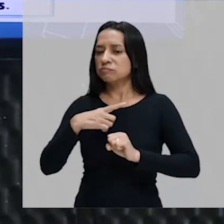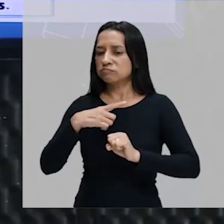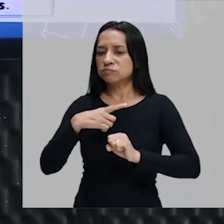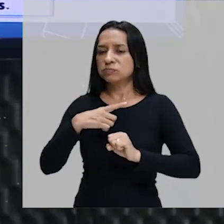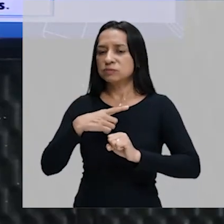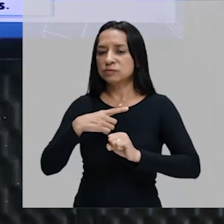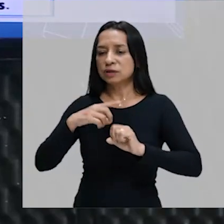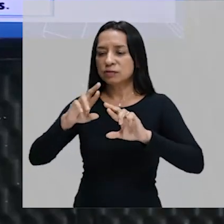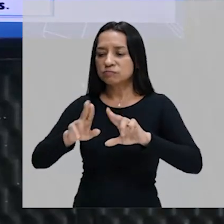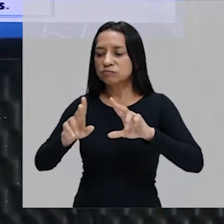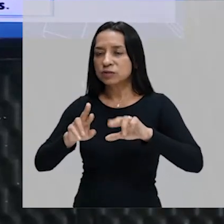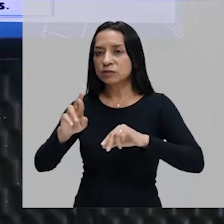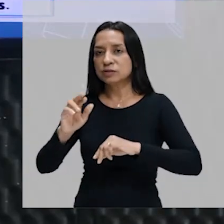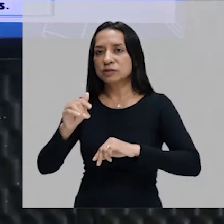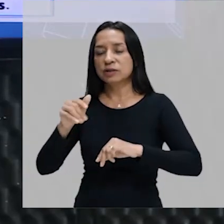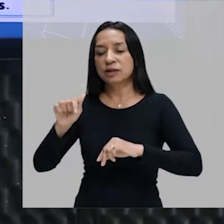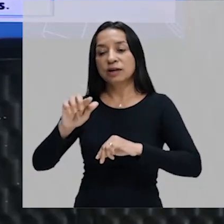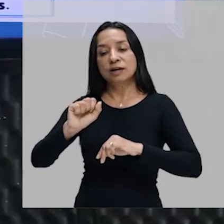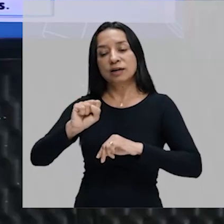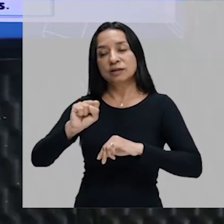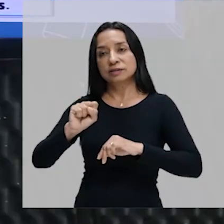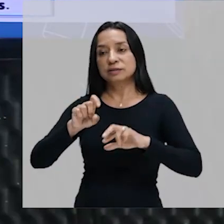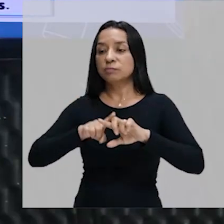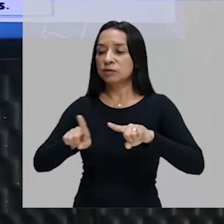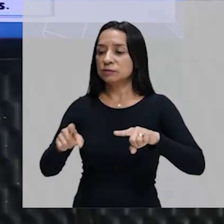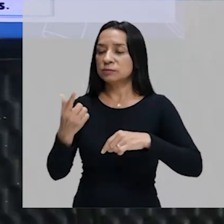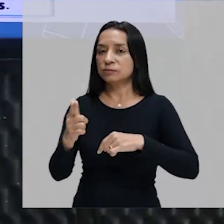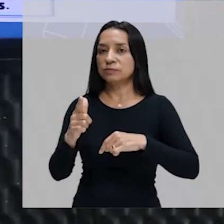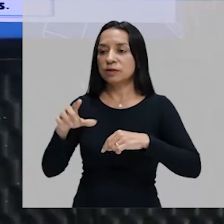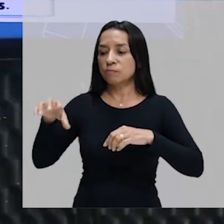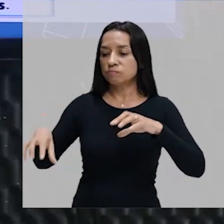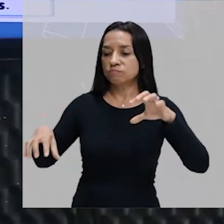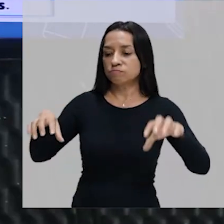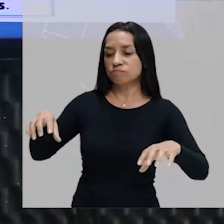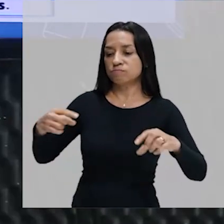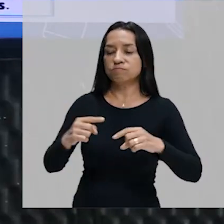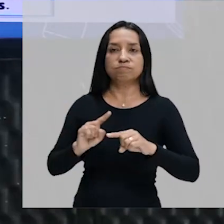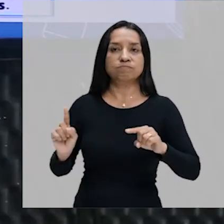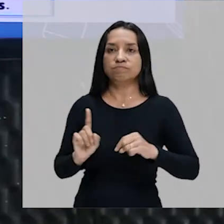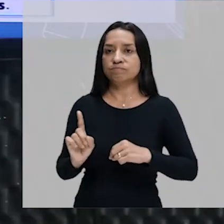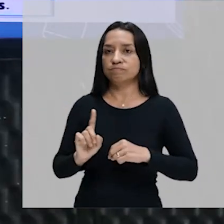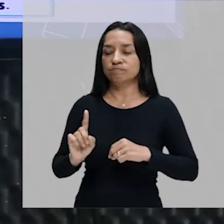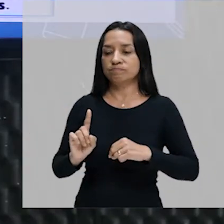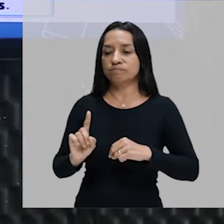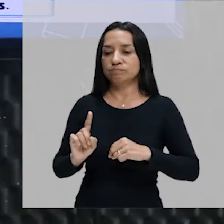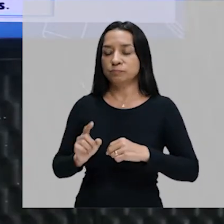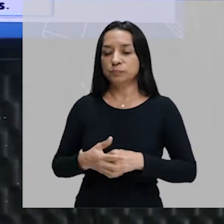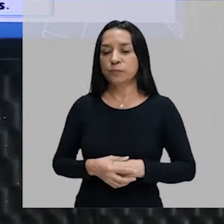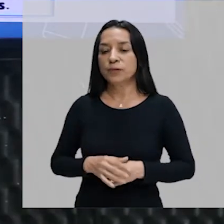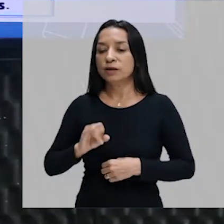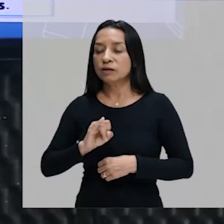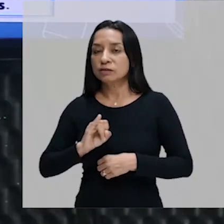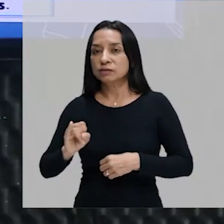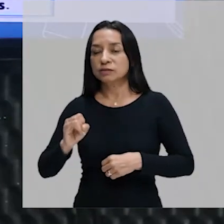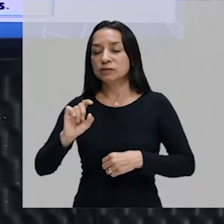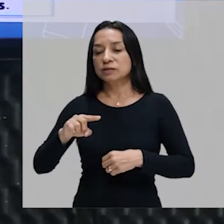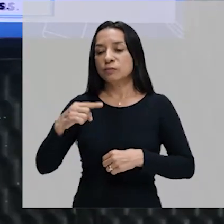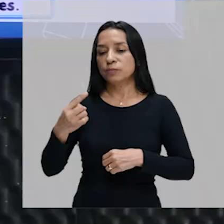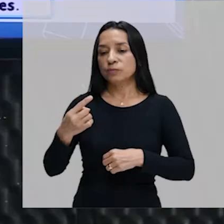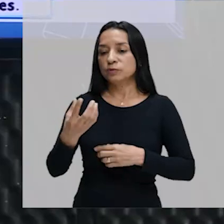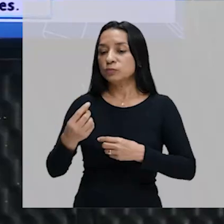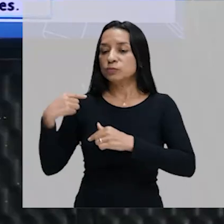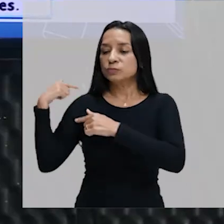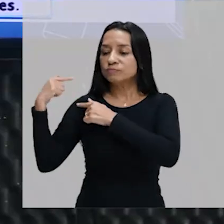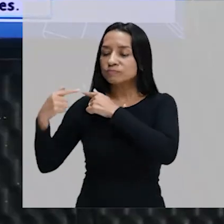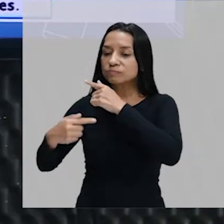tem capacidade de reprodução. Não ocorreu o isolamento reprodutivo, tá? Mas se depois de muitas